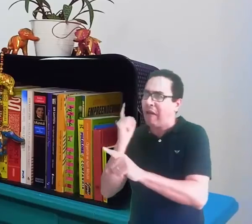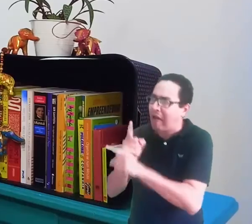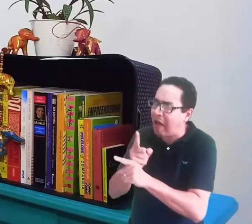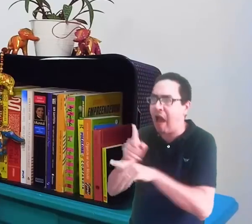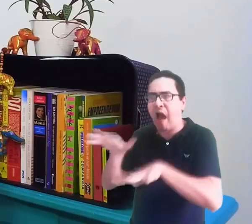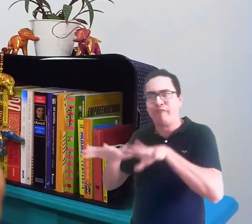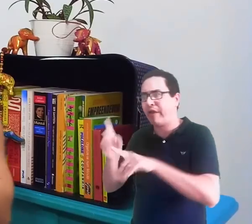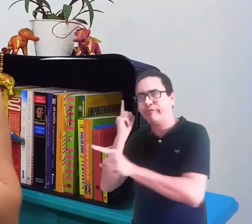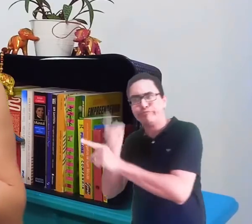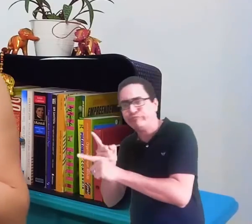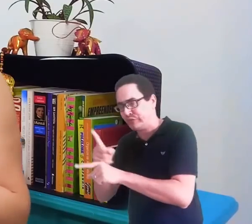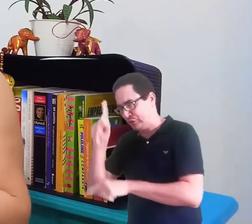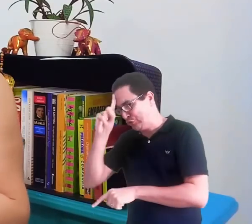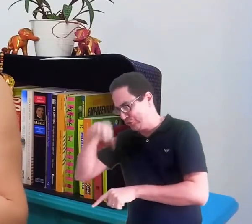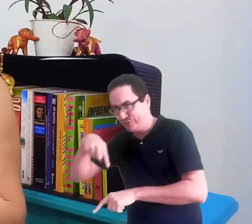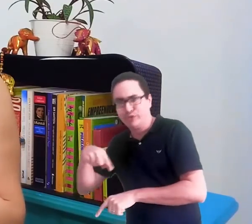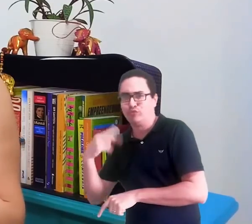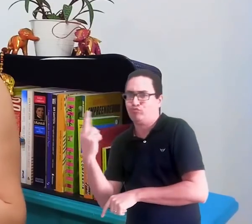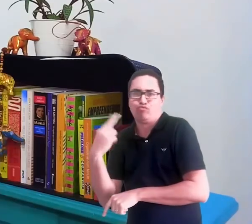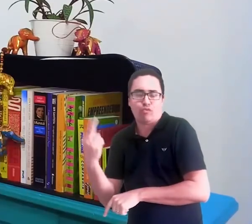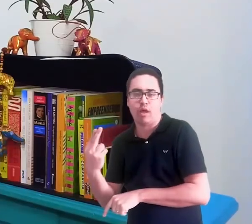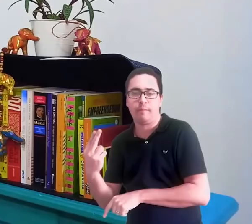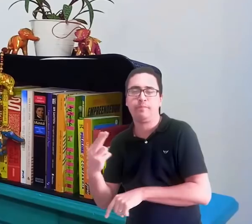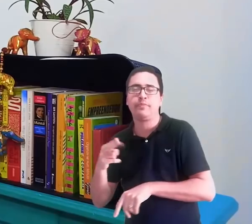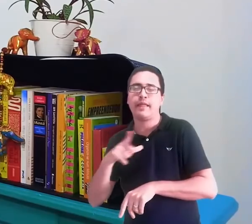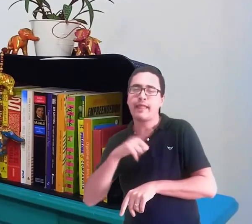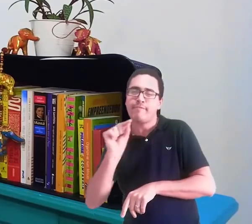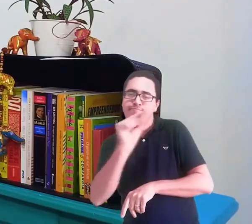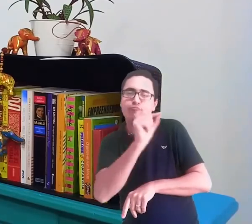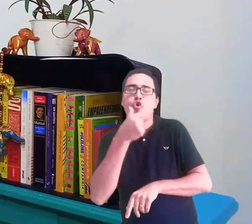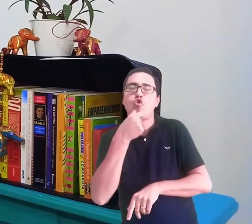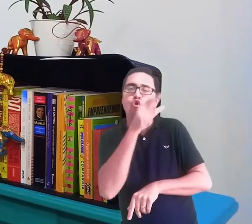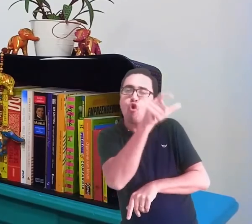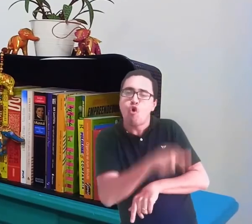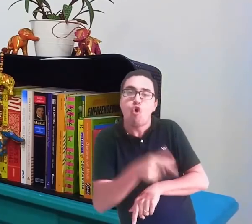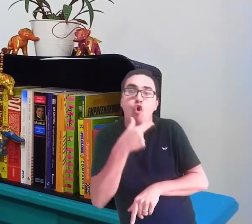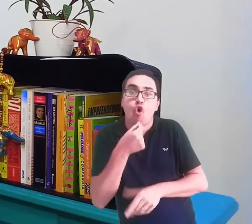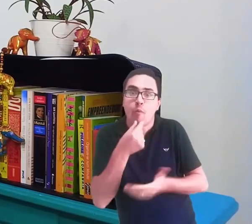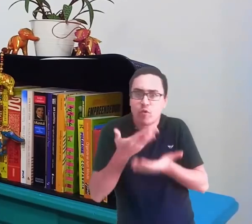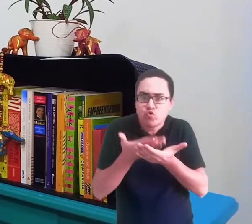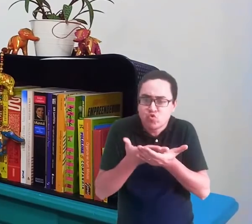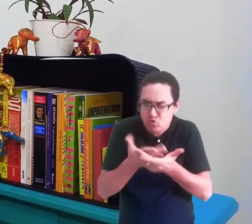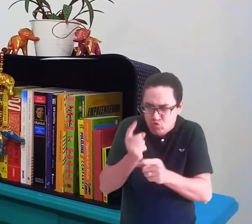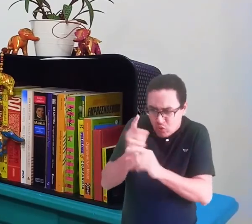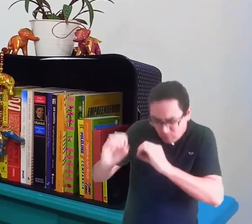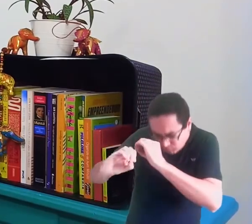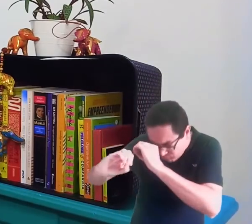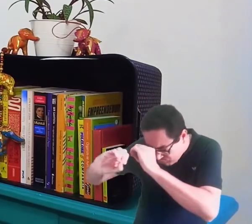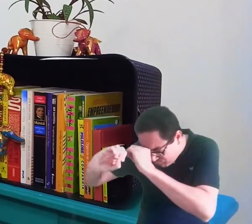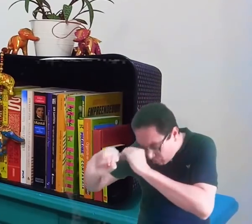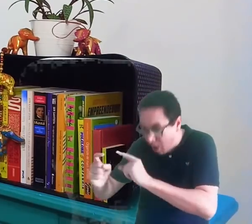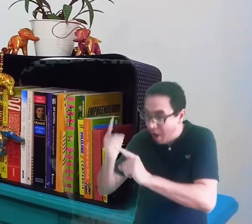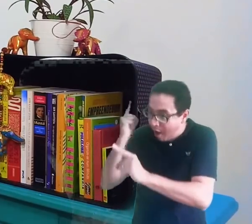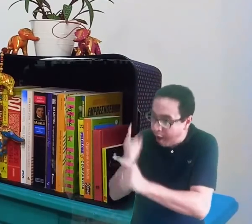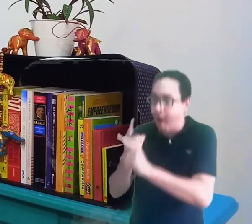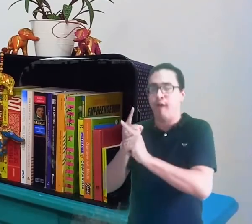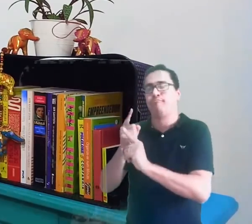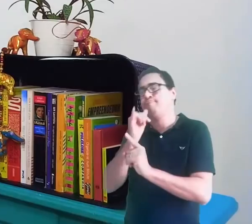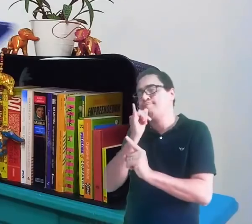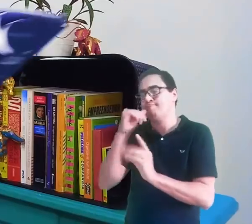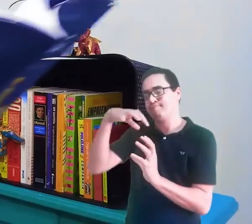Quando um astrônomo descobre um deles, lhe dá por nome um número. Chama-o, por exemplo,